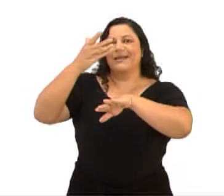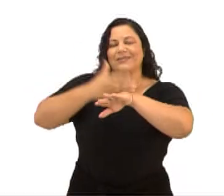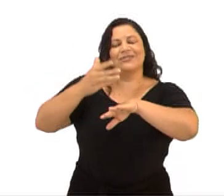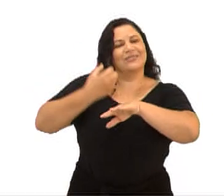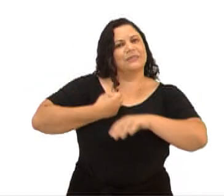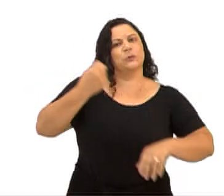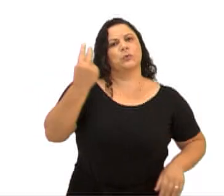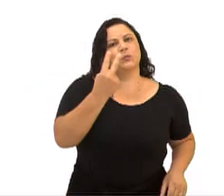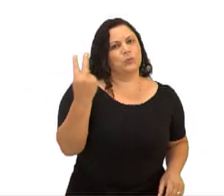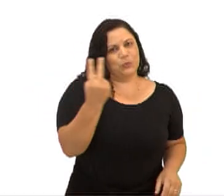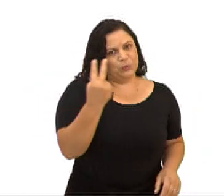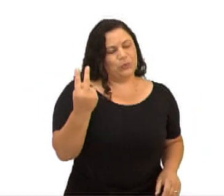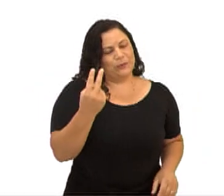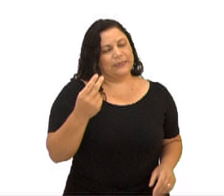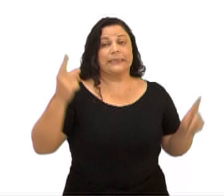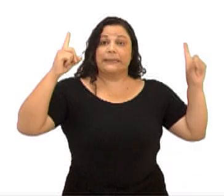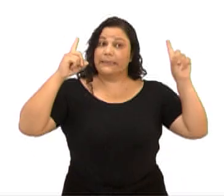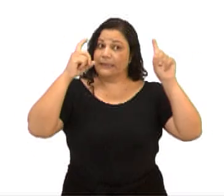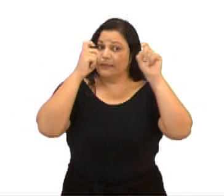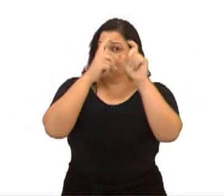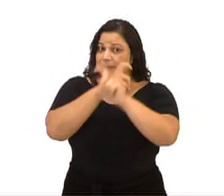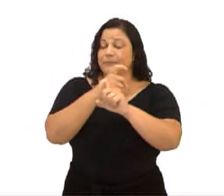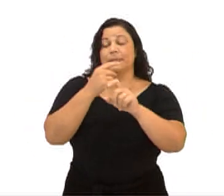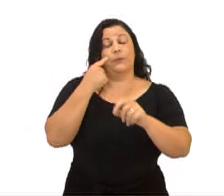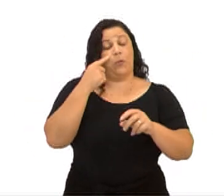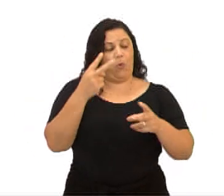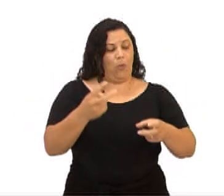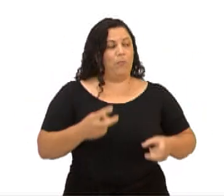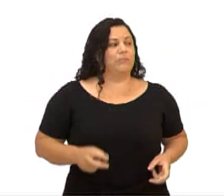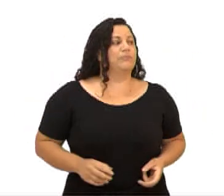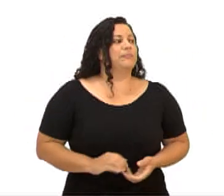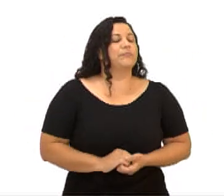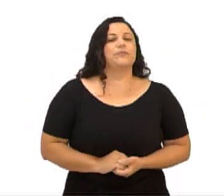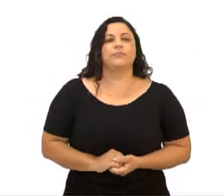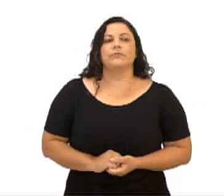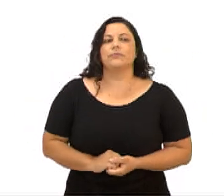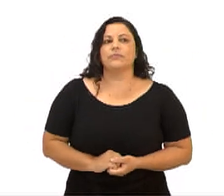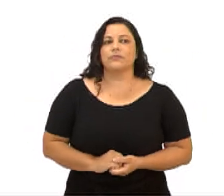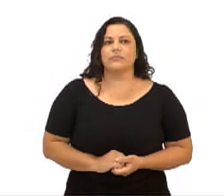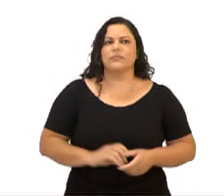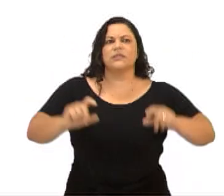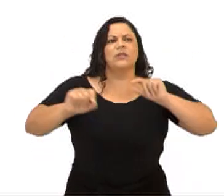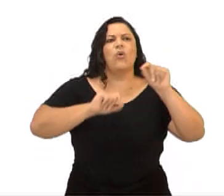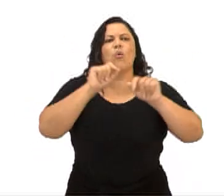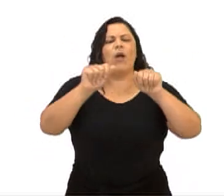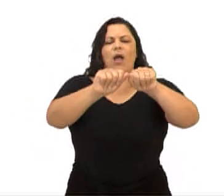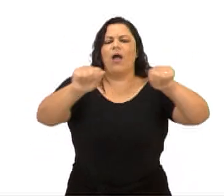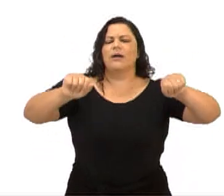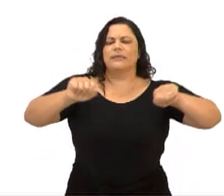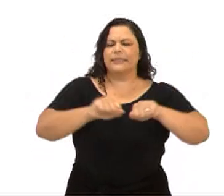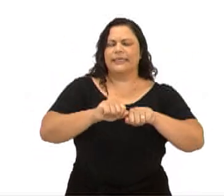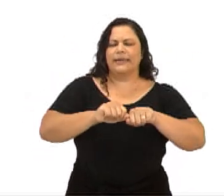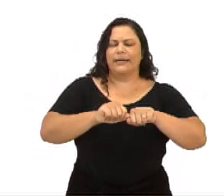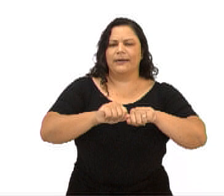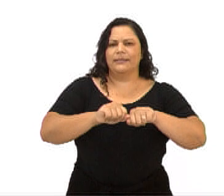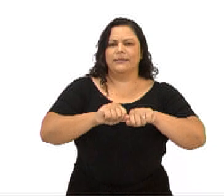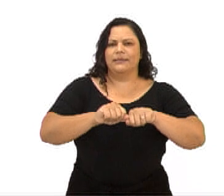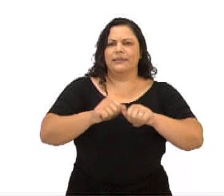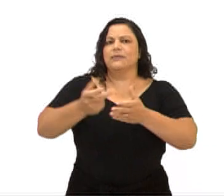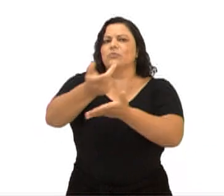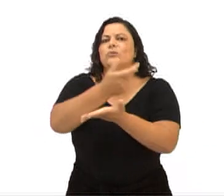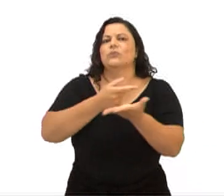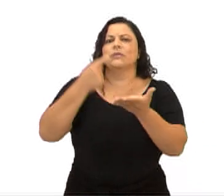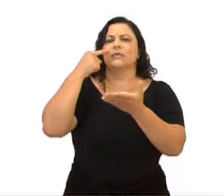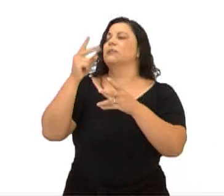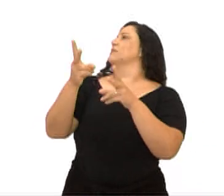2. Olha que dificultou um pouquinho, hein? Qual a área da figura abaixo? Então,